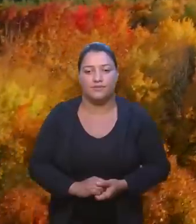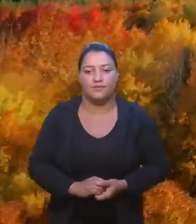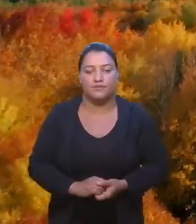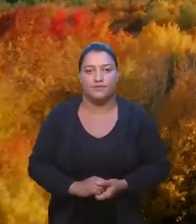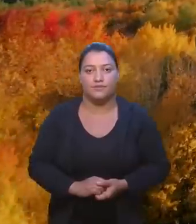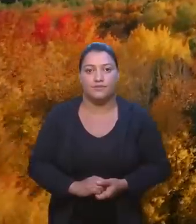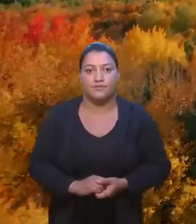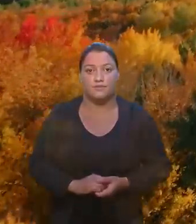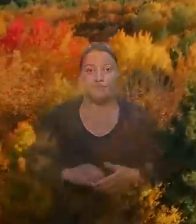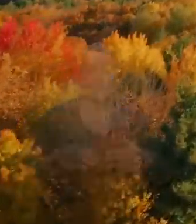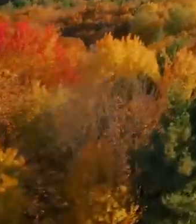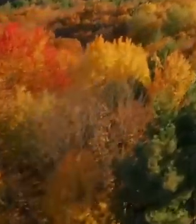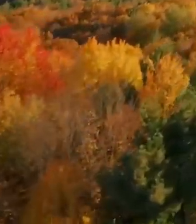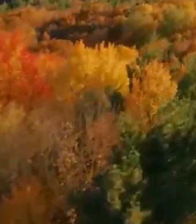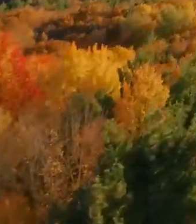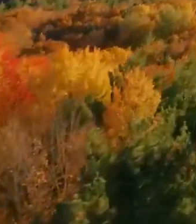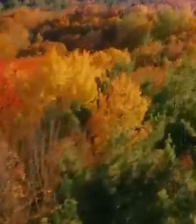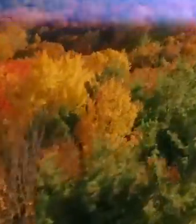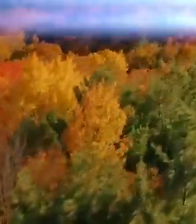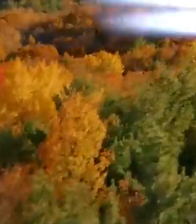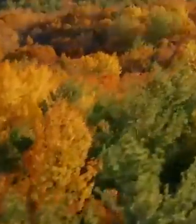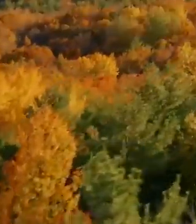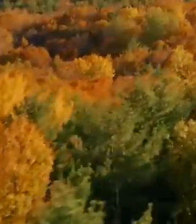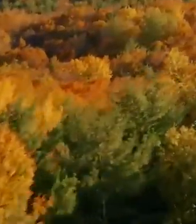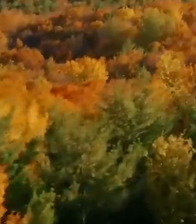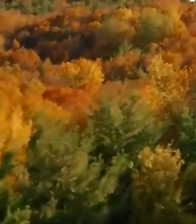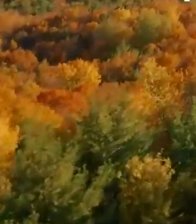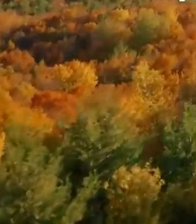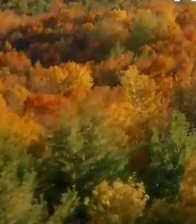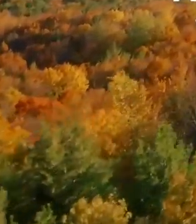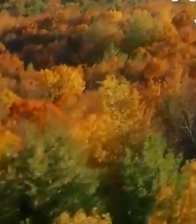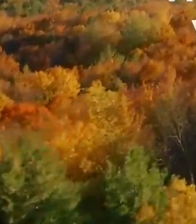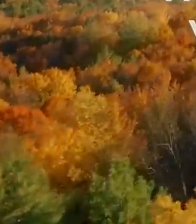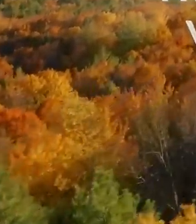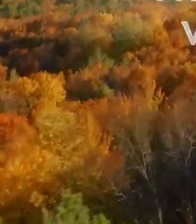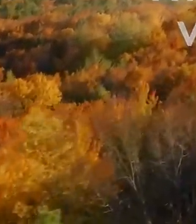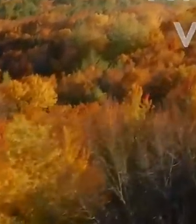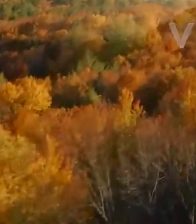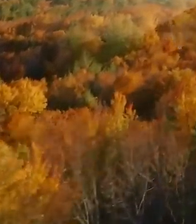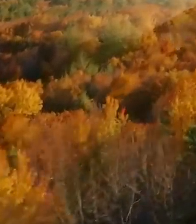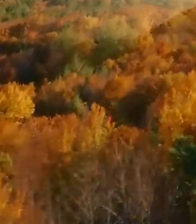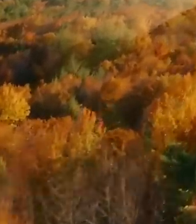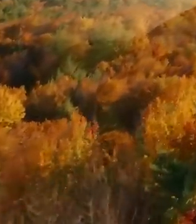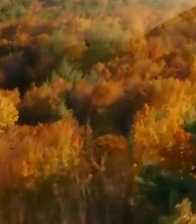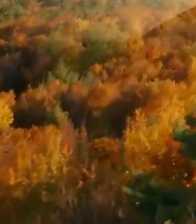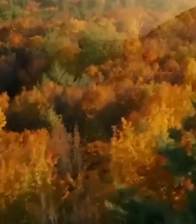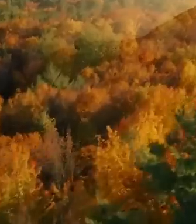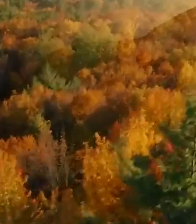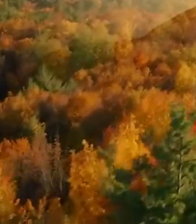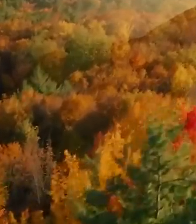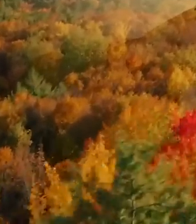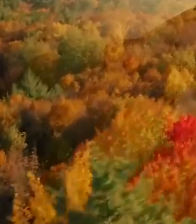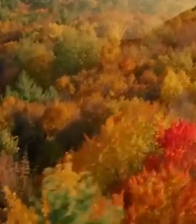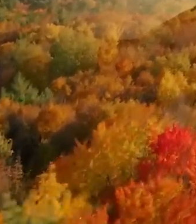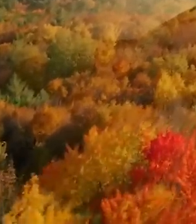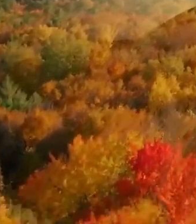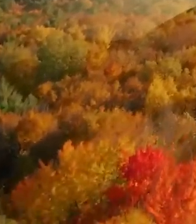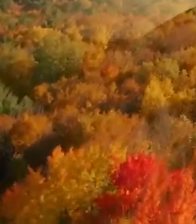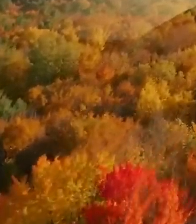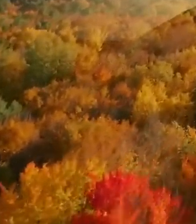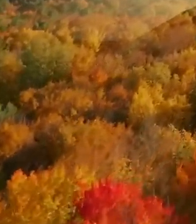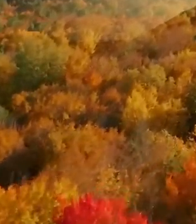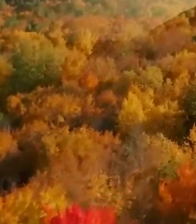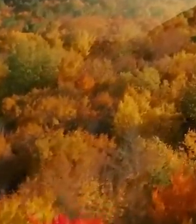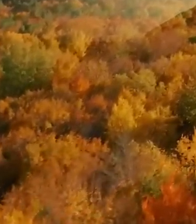A Federação Espírita do Paraná apresenta Alessandro Viana Vieira de Paula na 25ª Conferência